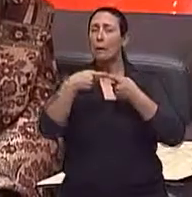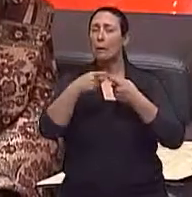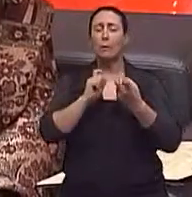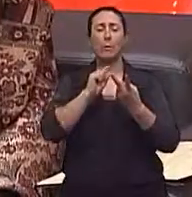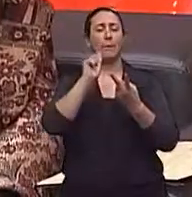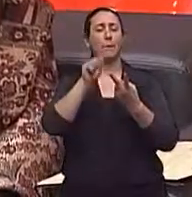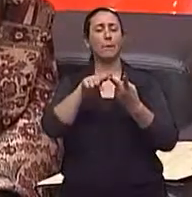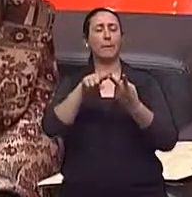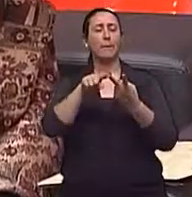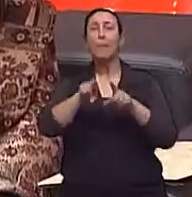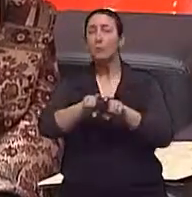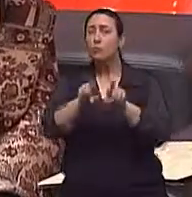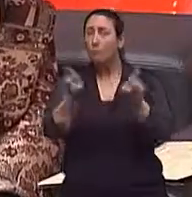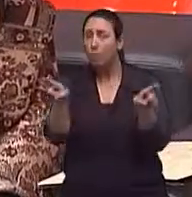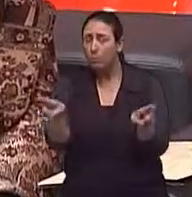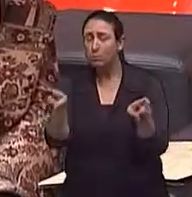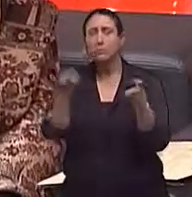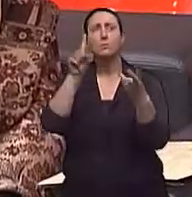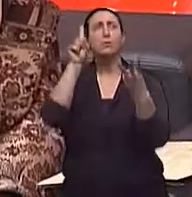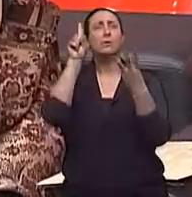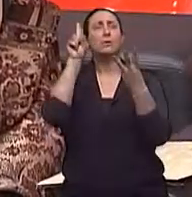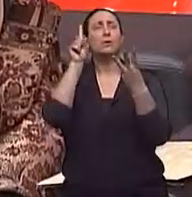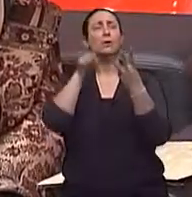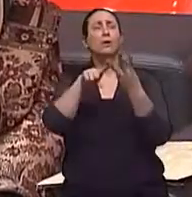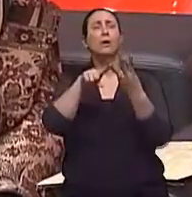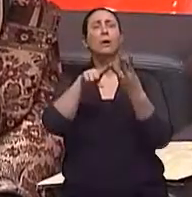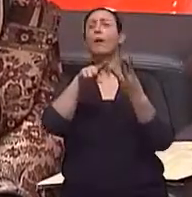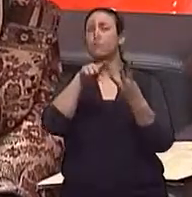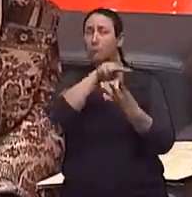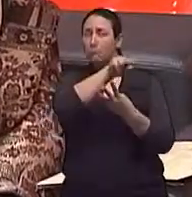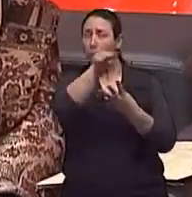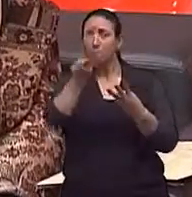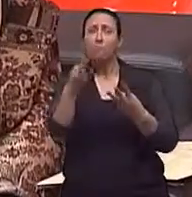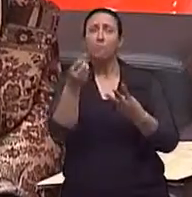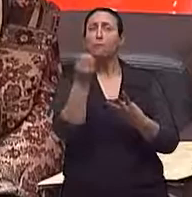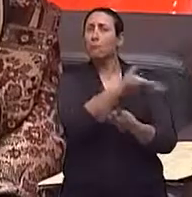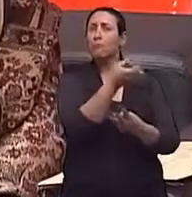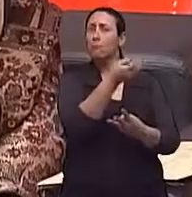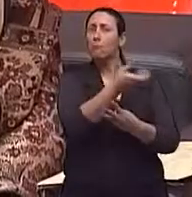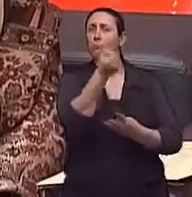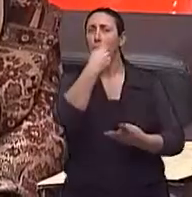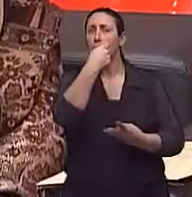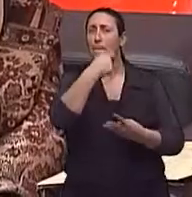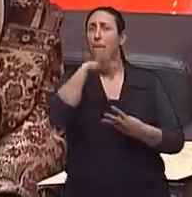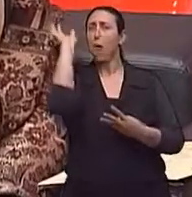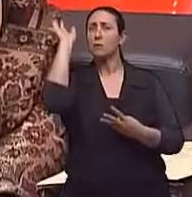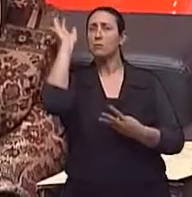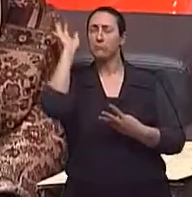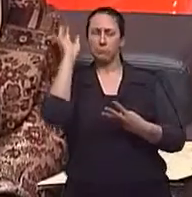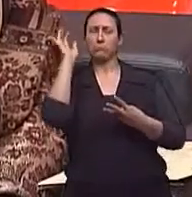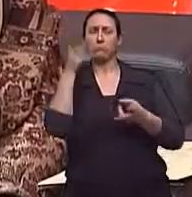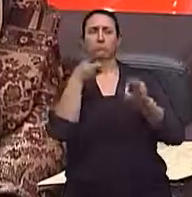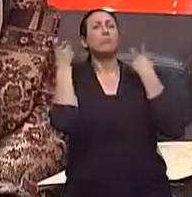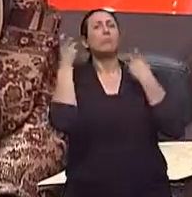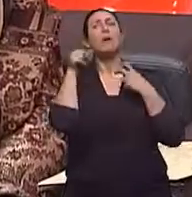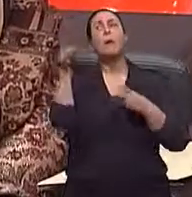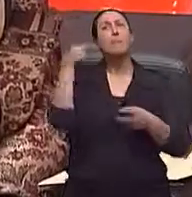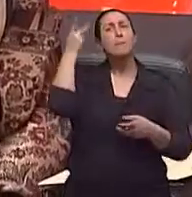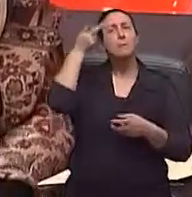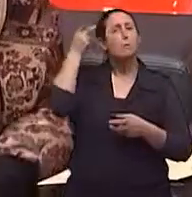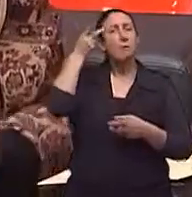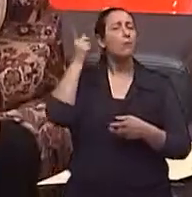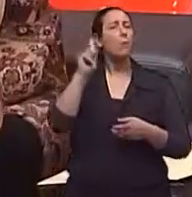seguidos dos ginecologistas obstetras até passar pelo psiquiatra então é um diagnóstico muitas vezes